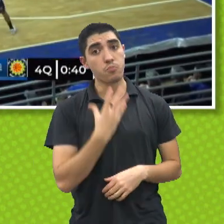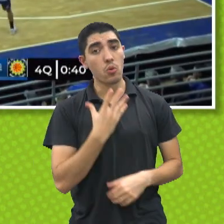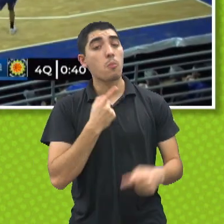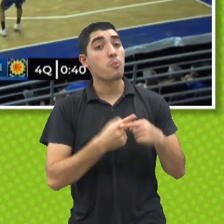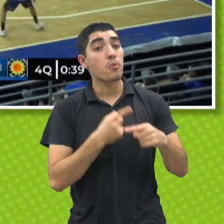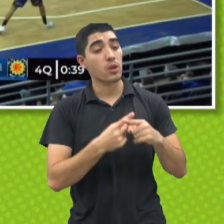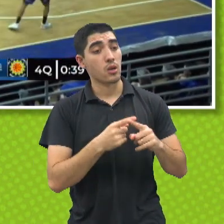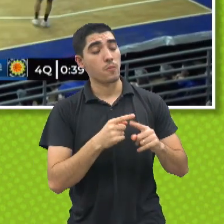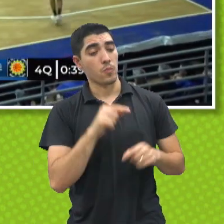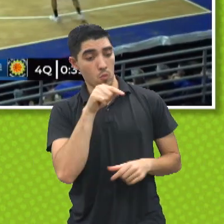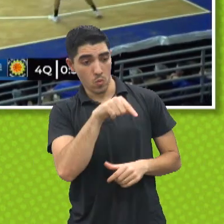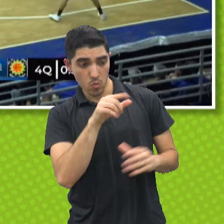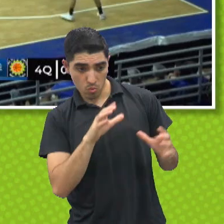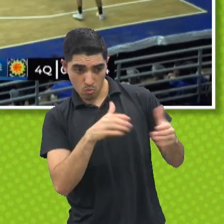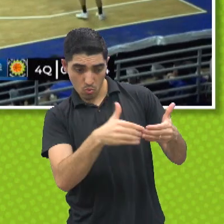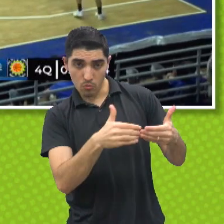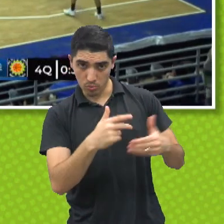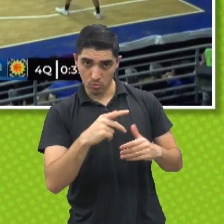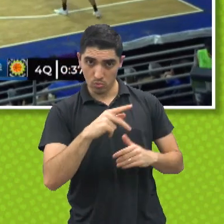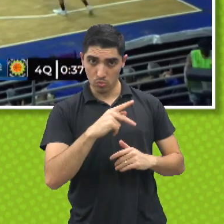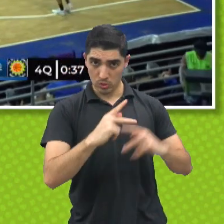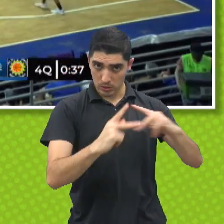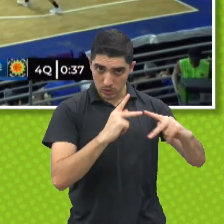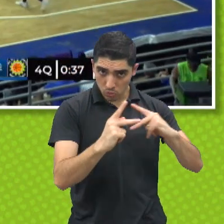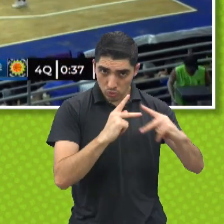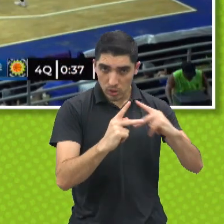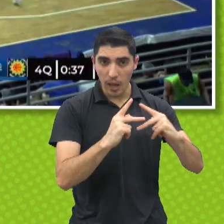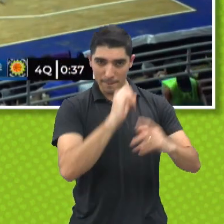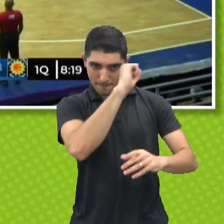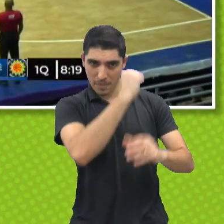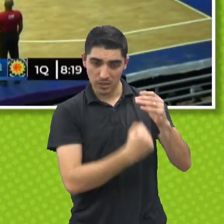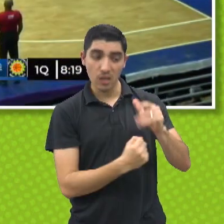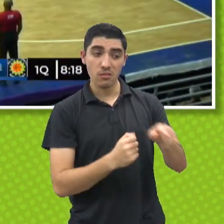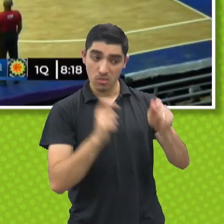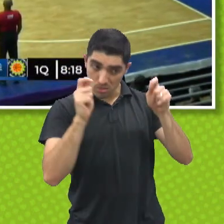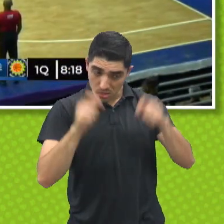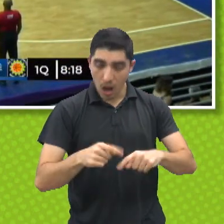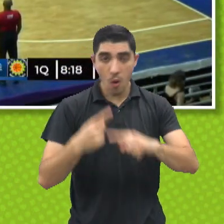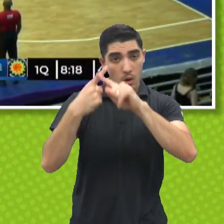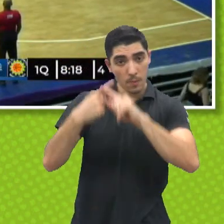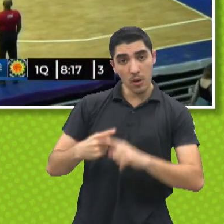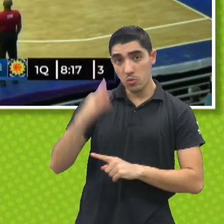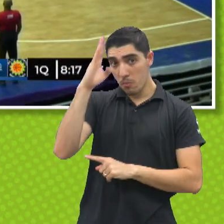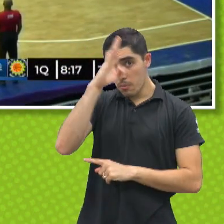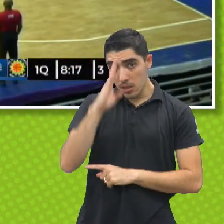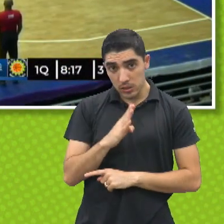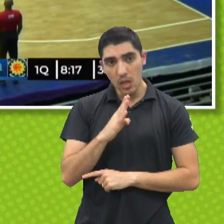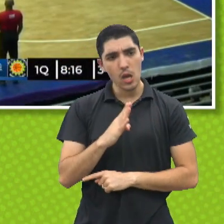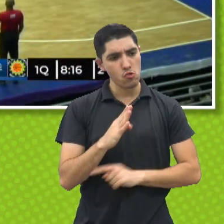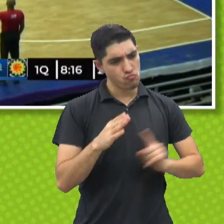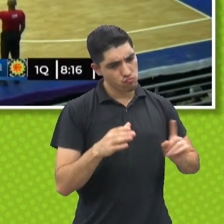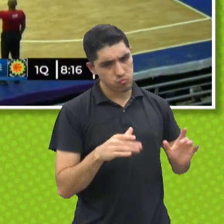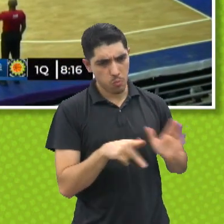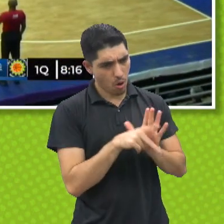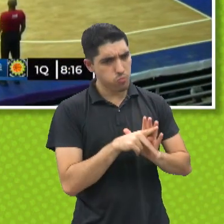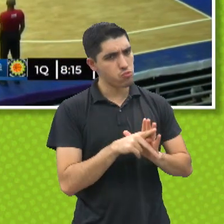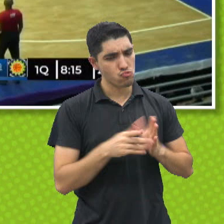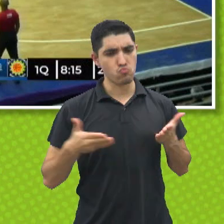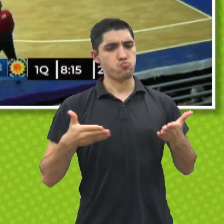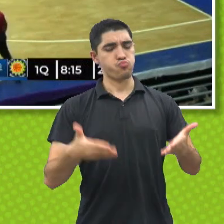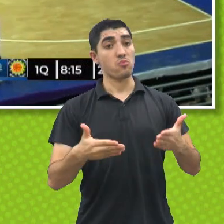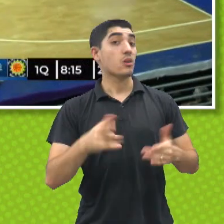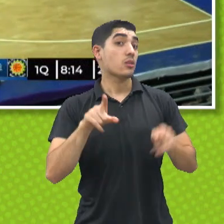José Pode sim eh tentar ser uma surpresa no NBB ainda mais com o toro vindo aí voltando né ele que é um bom